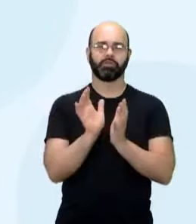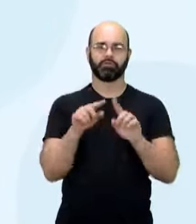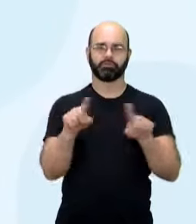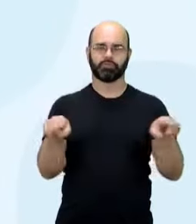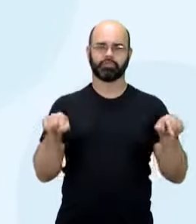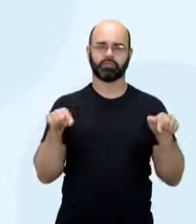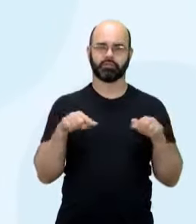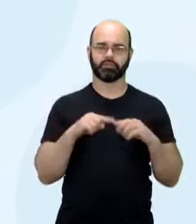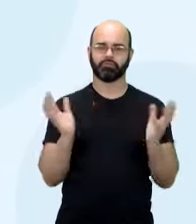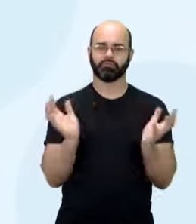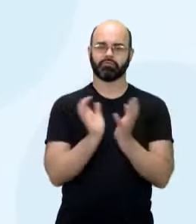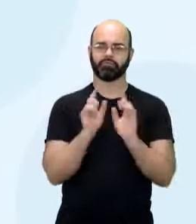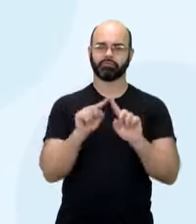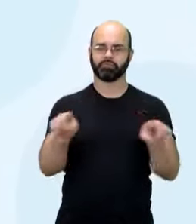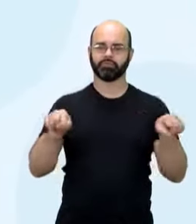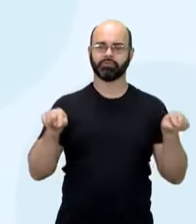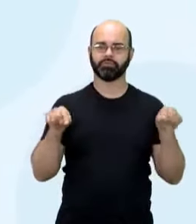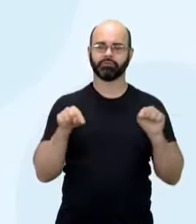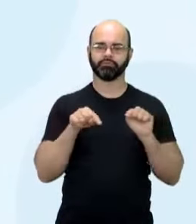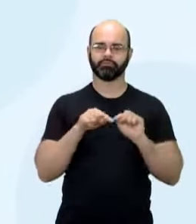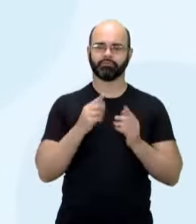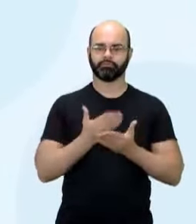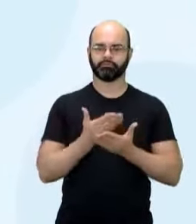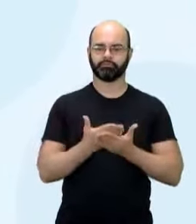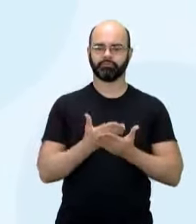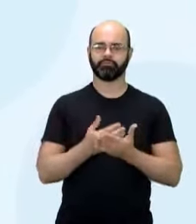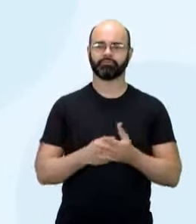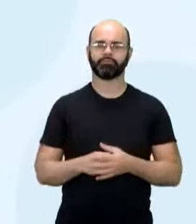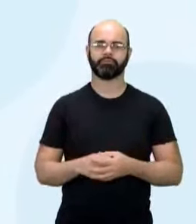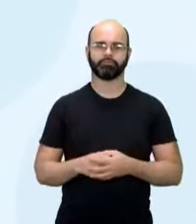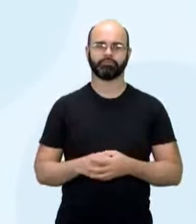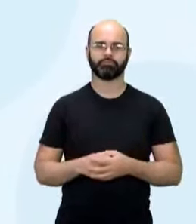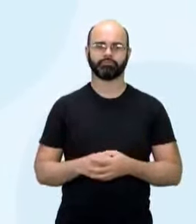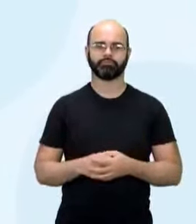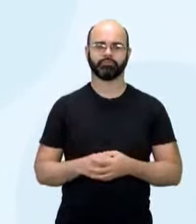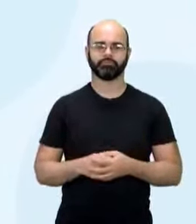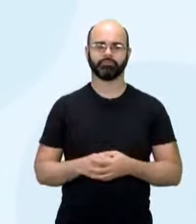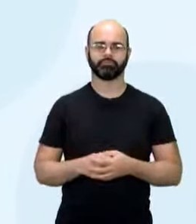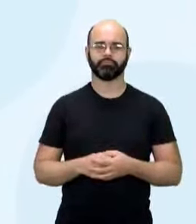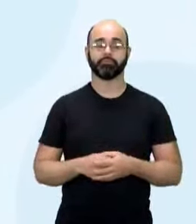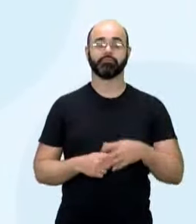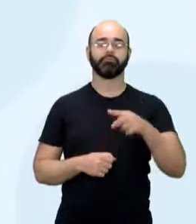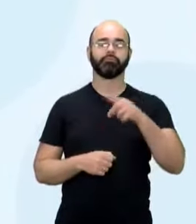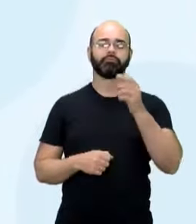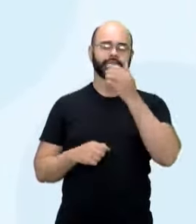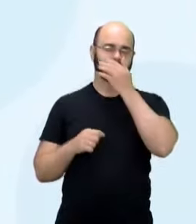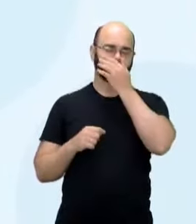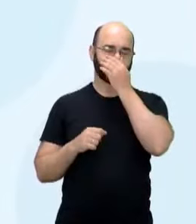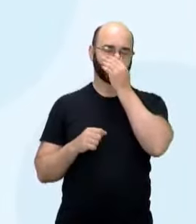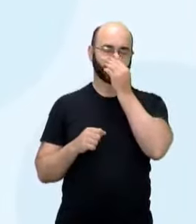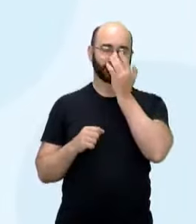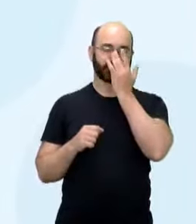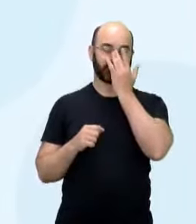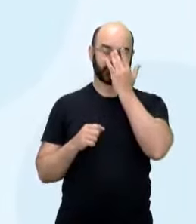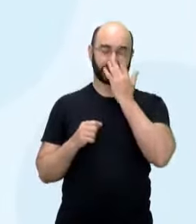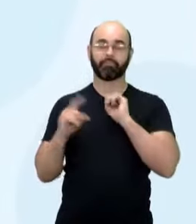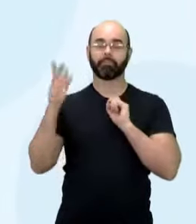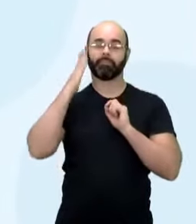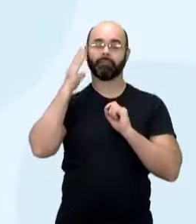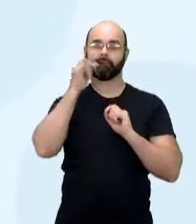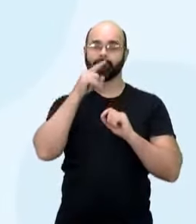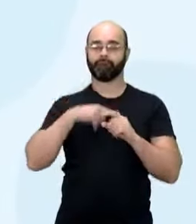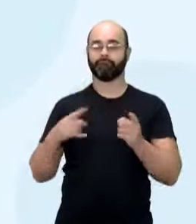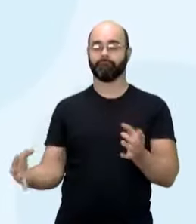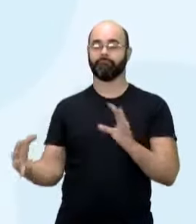muito importantes sobre como a gente faz nesse momento de avaliar essa intersecção aí do